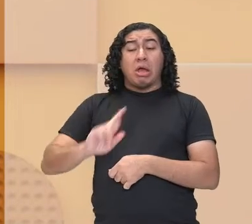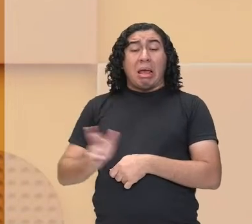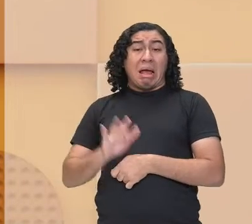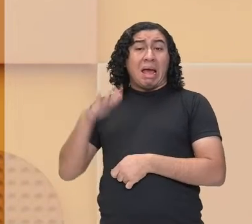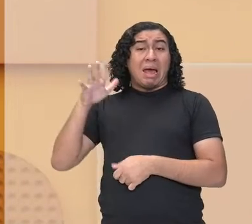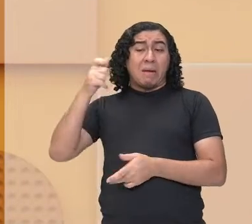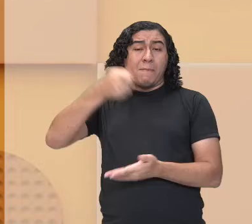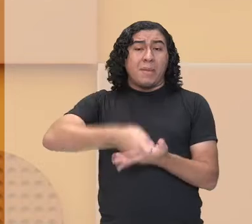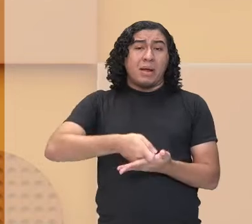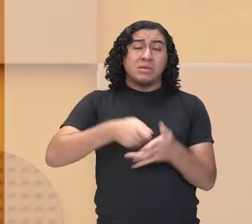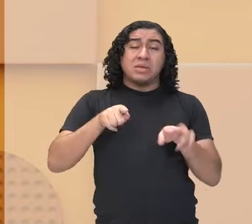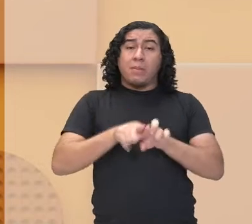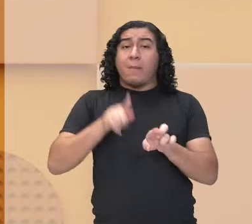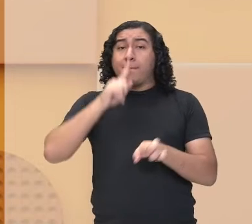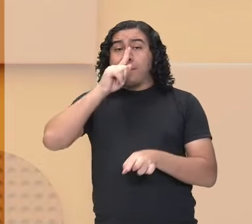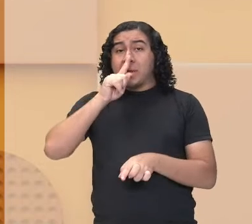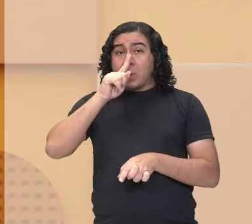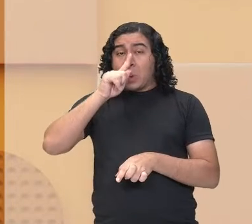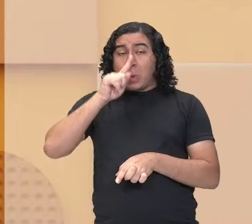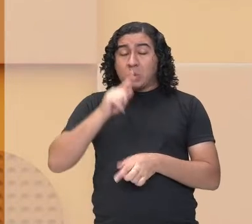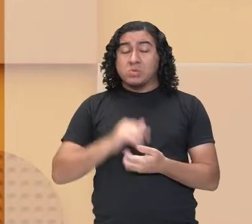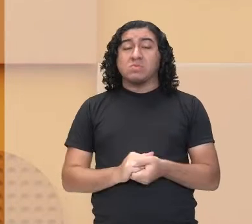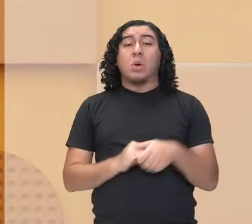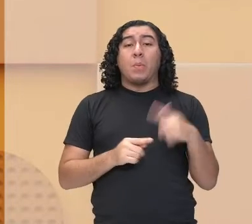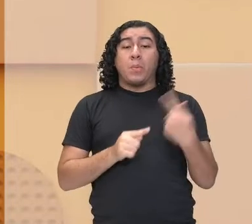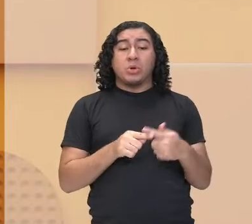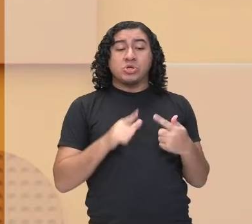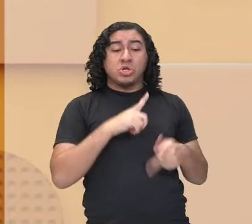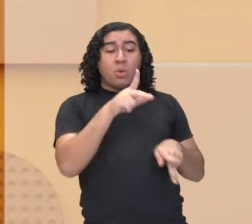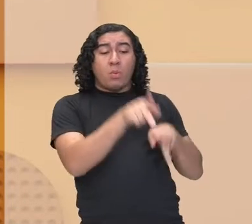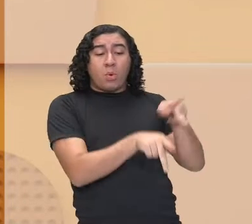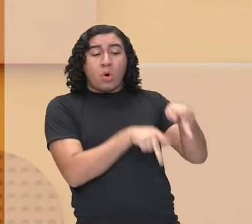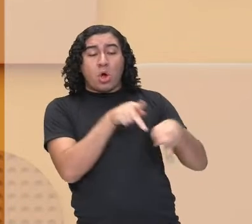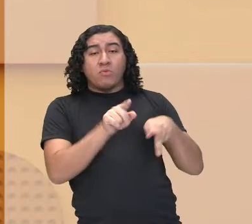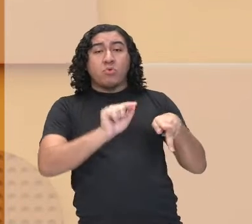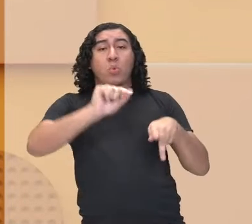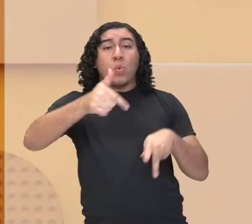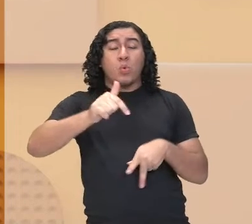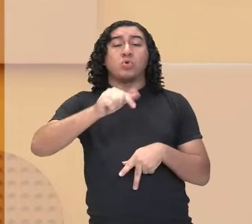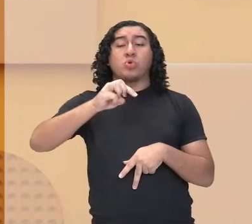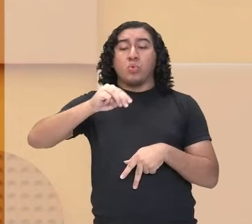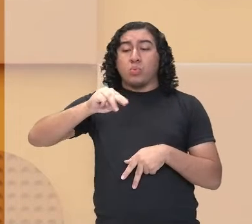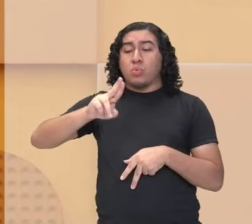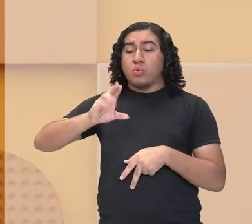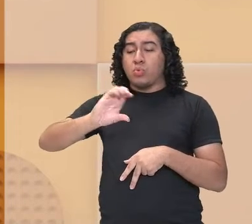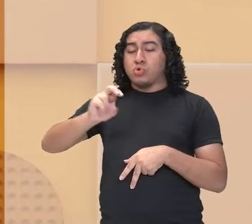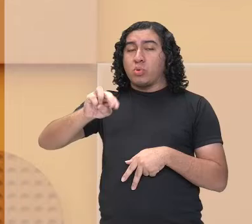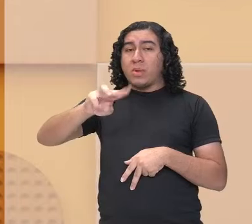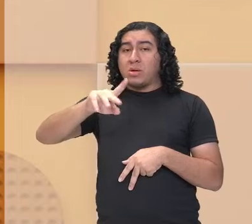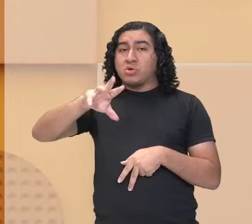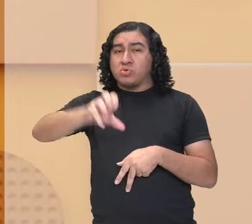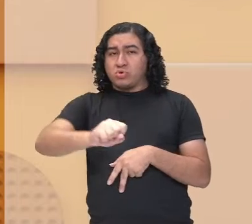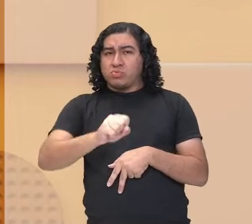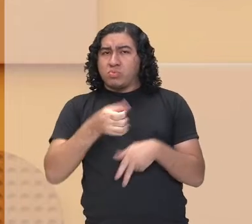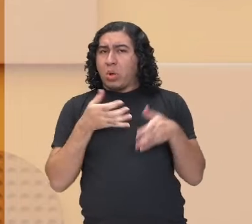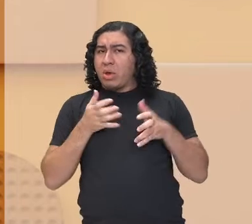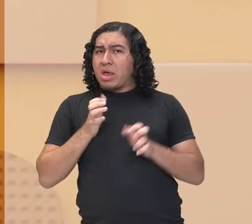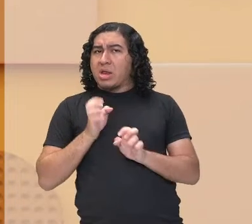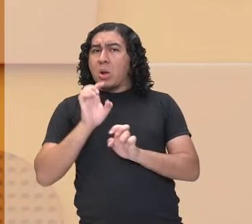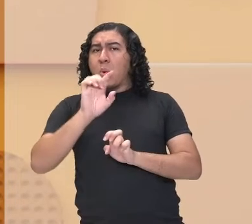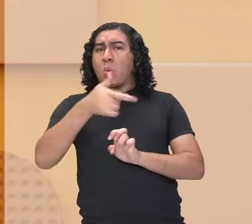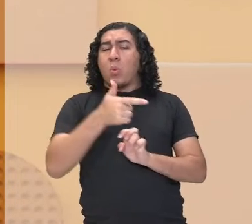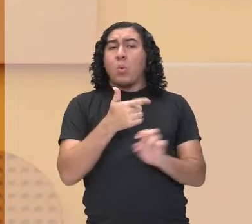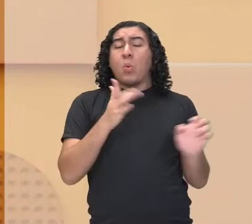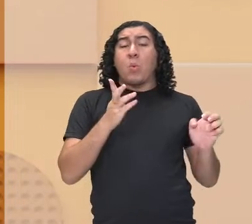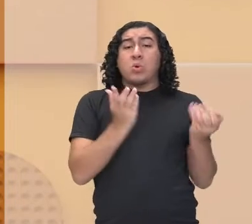também perigosa por conta dos povos islamizados, por conta dos muçulmanos que não viam com bons olhos a travessia dos